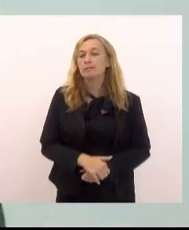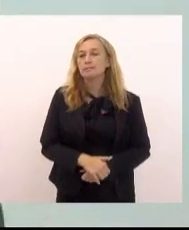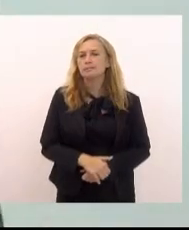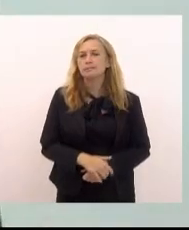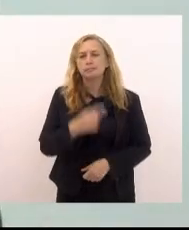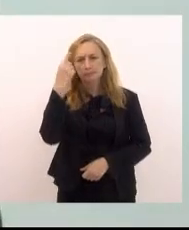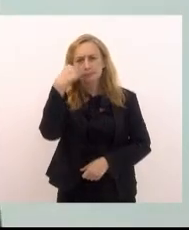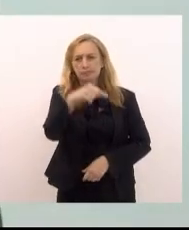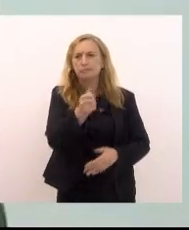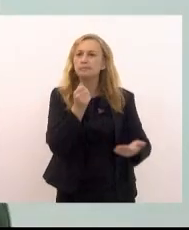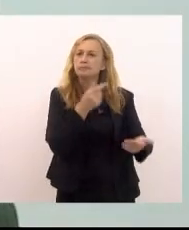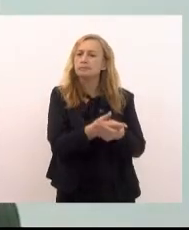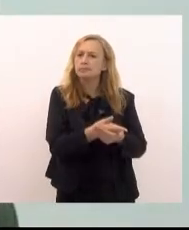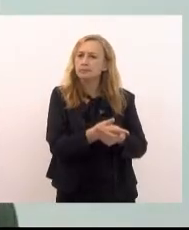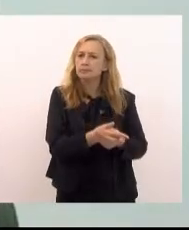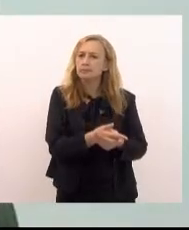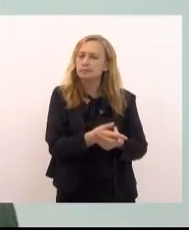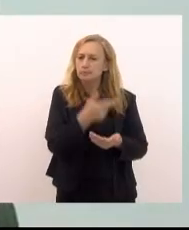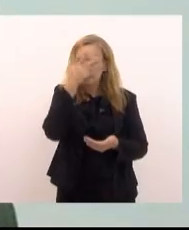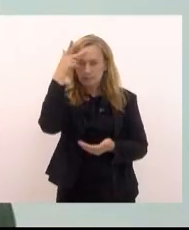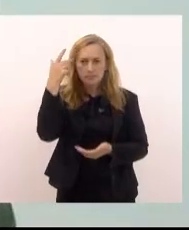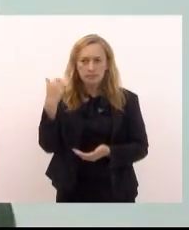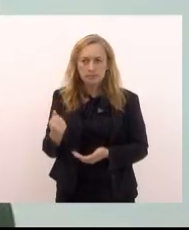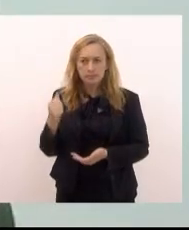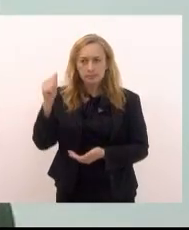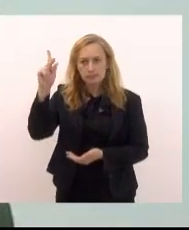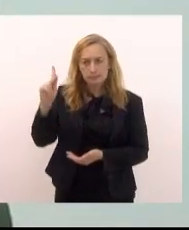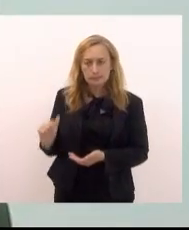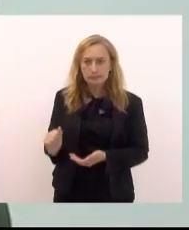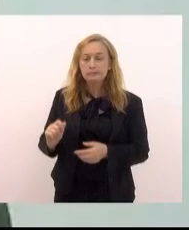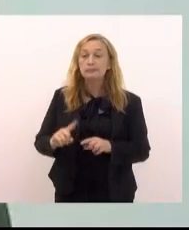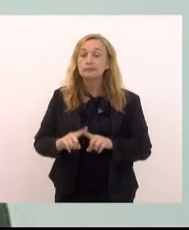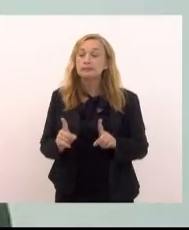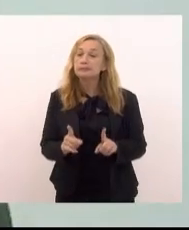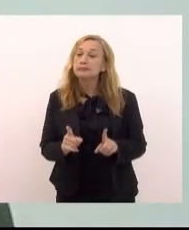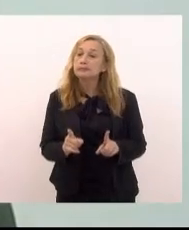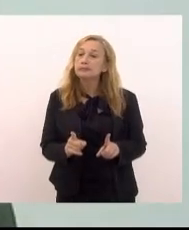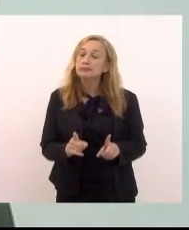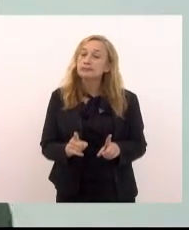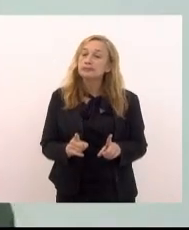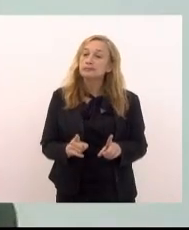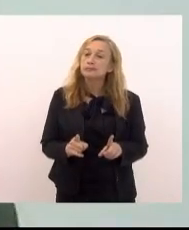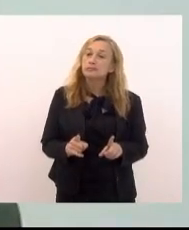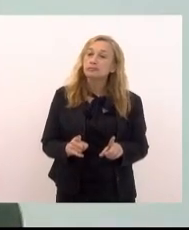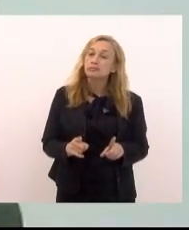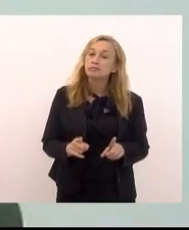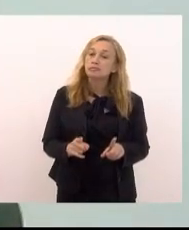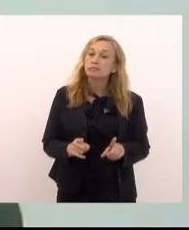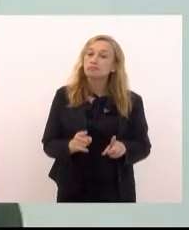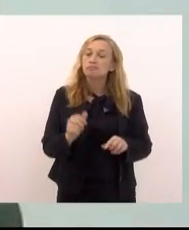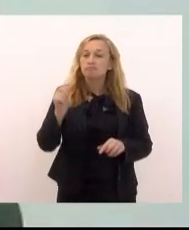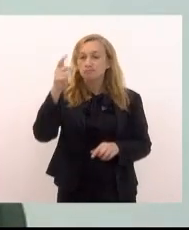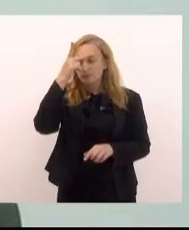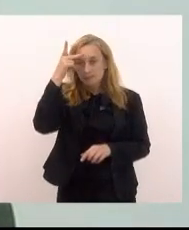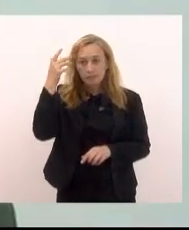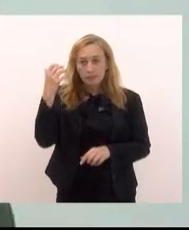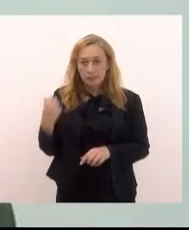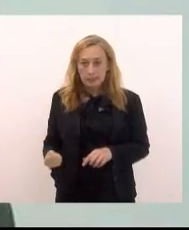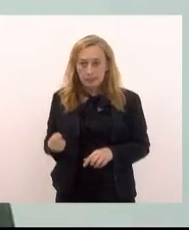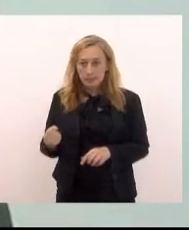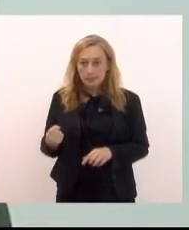mandou pagar para ativo, inativo e pensionista. Só que tem que inativo e pensionista, tudo indica que está havendo